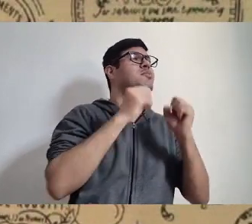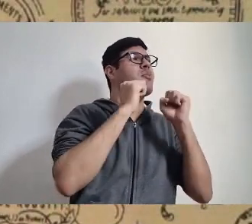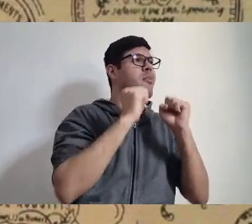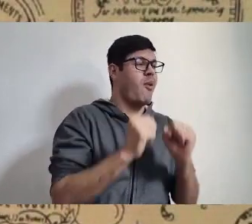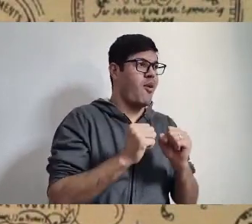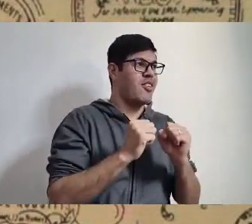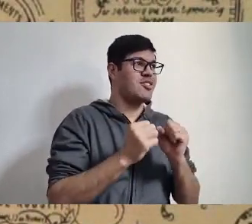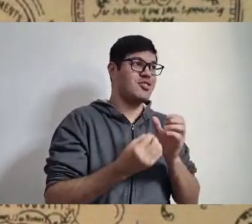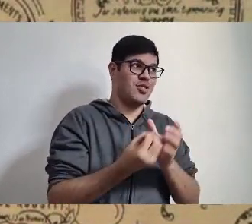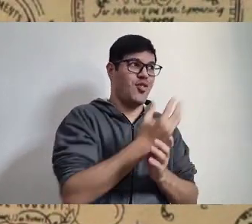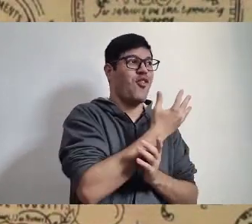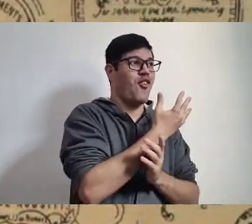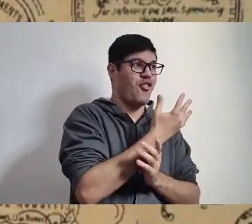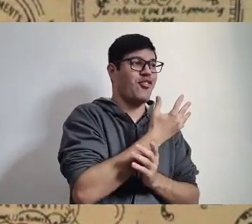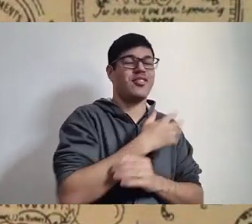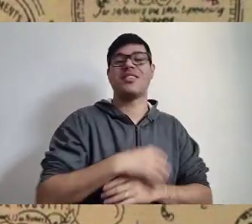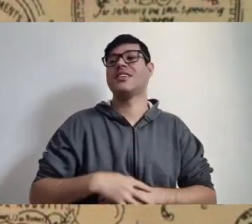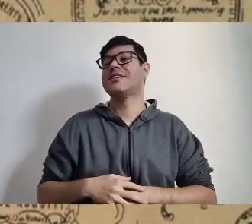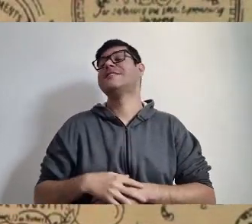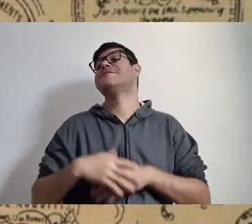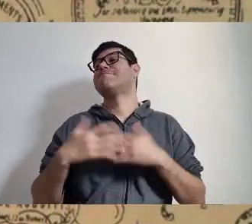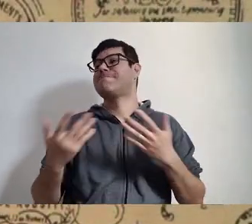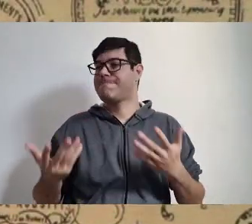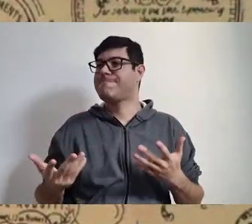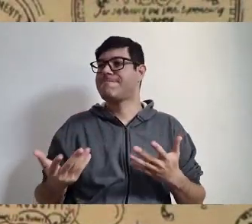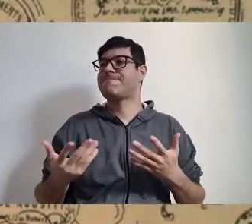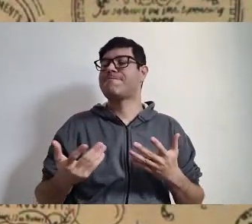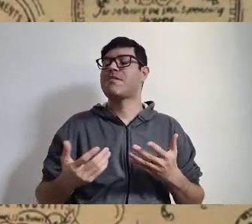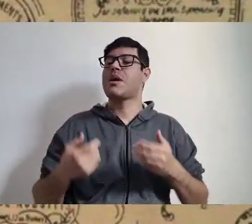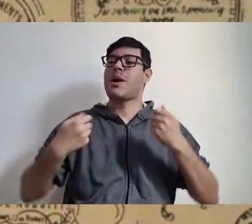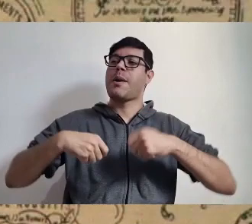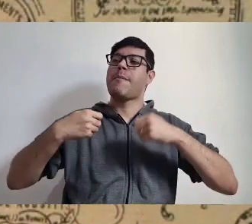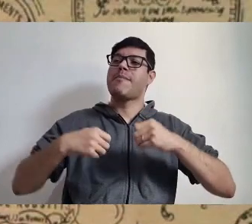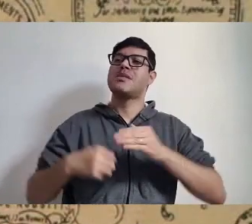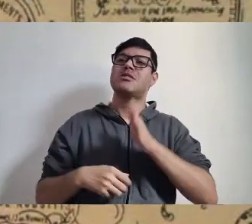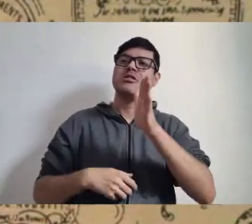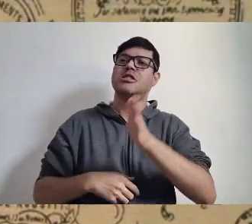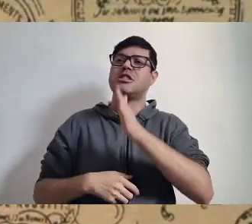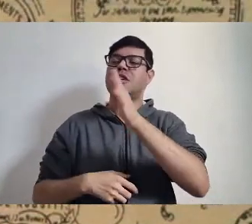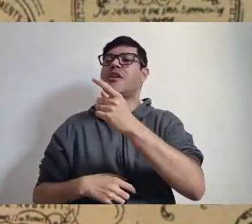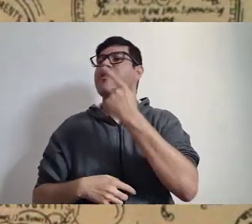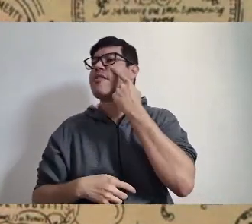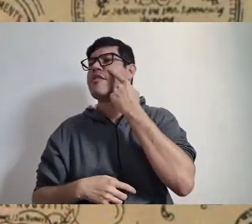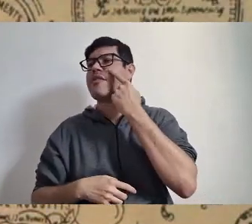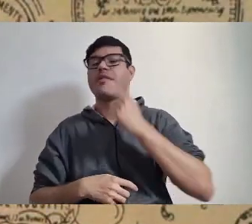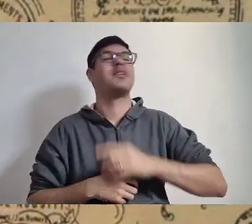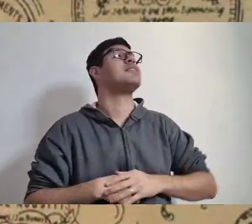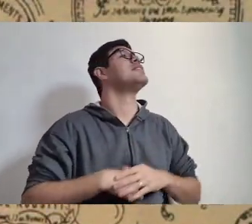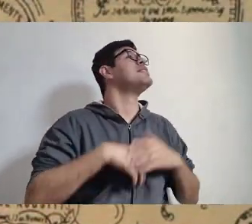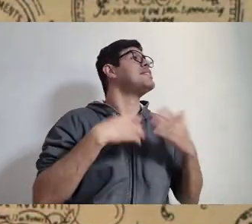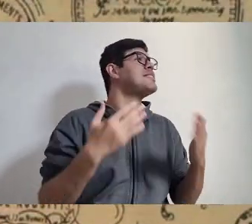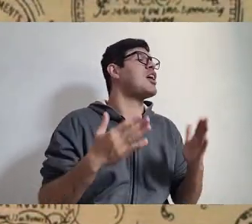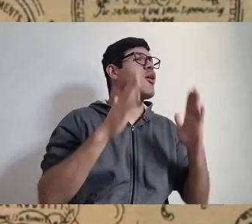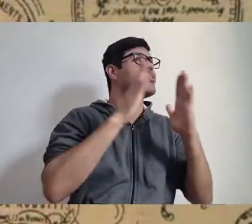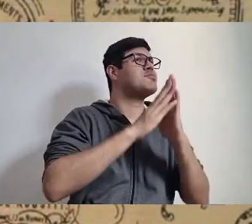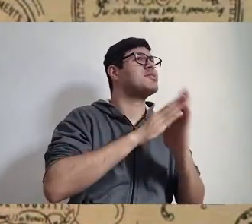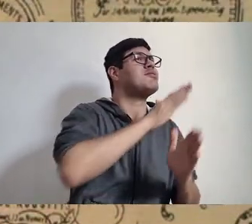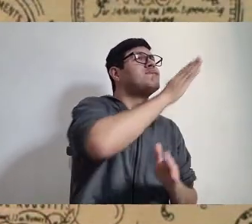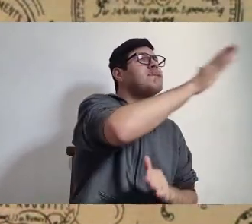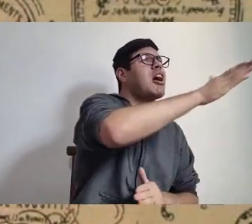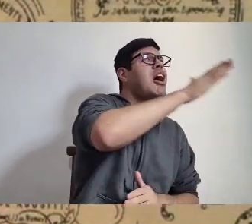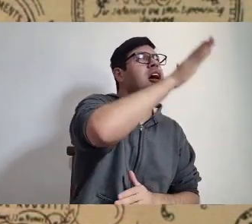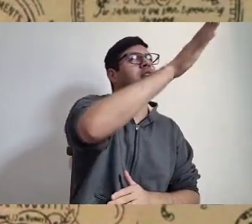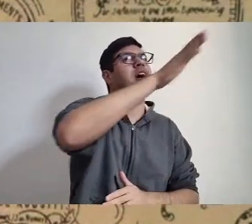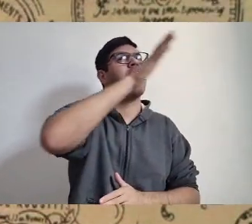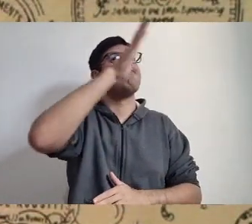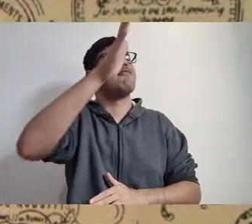inovador. Por isso que tem que procurar as coisas, tem que copiar A dos gente outros, foi né? correr atrás, porque daí o Rodrigo foi no Boldrini, a Ana Júlia também conhece, o Márcio. A gente começou a